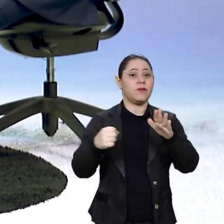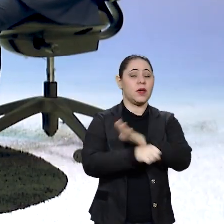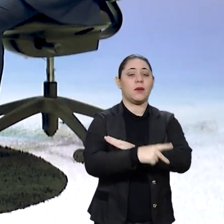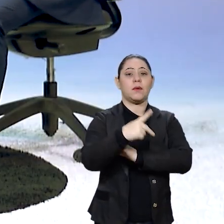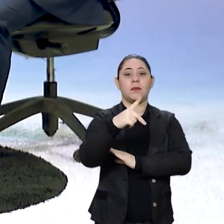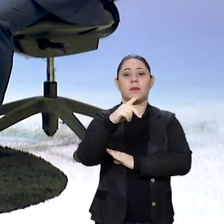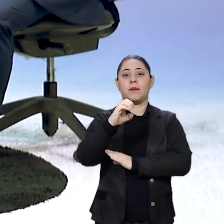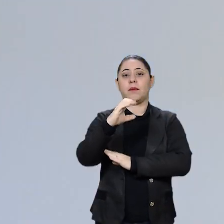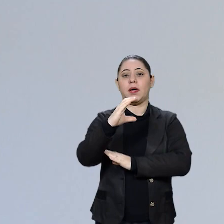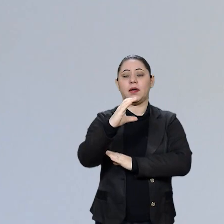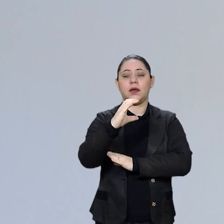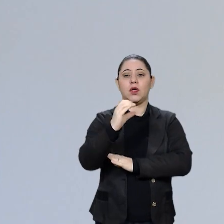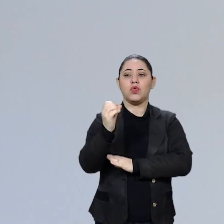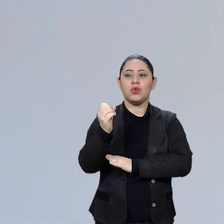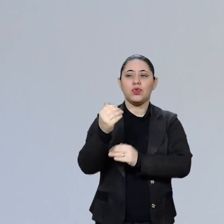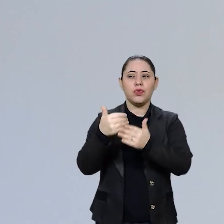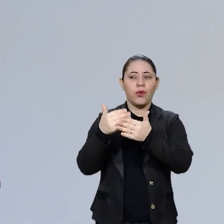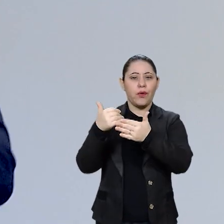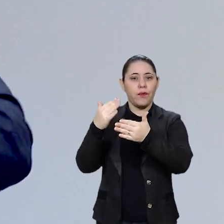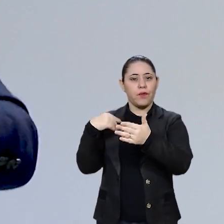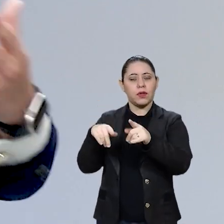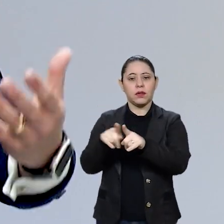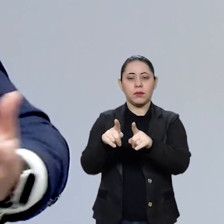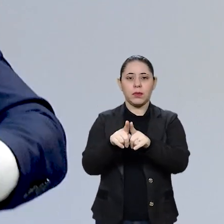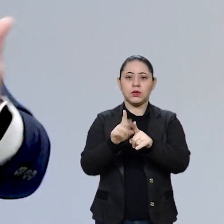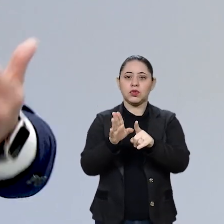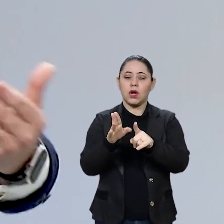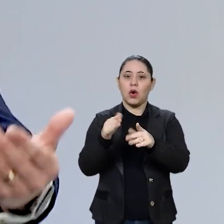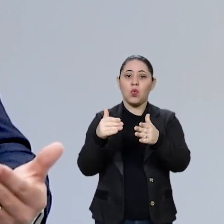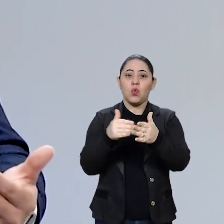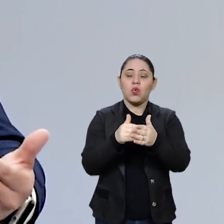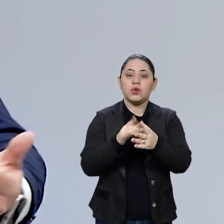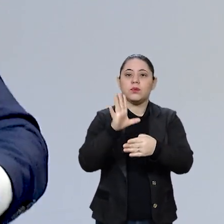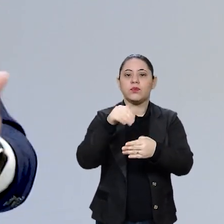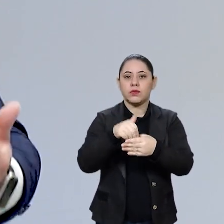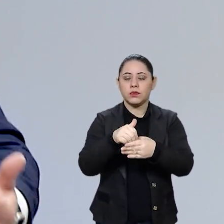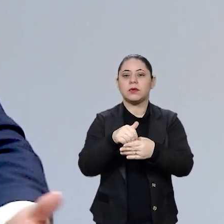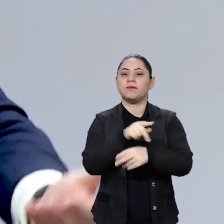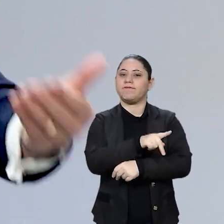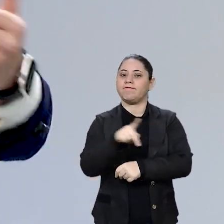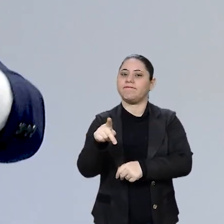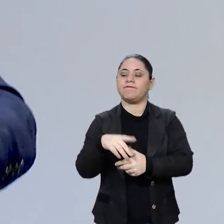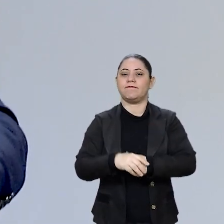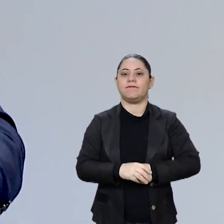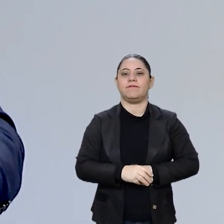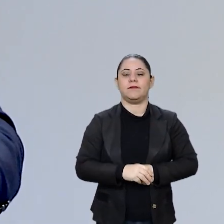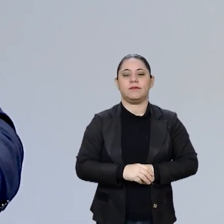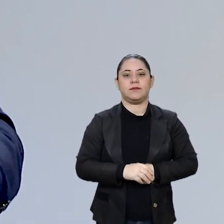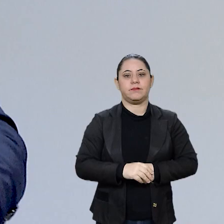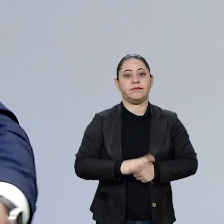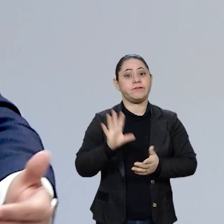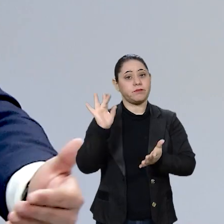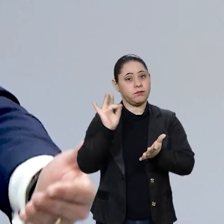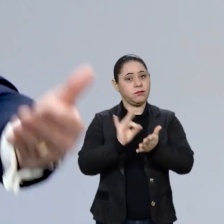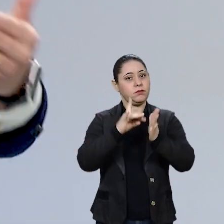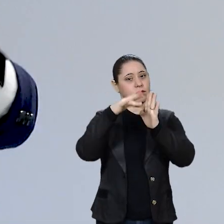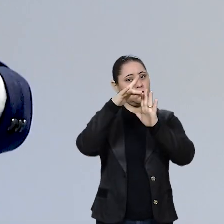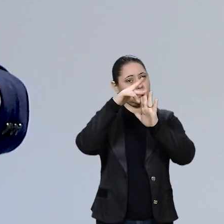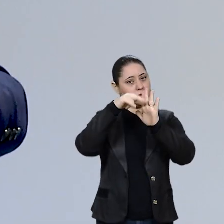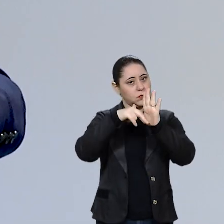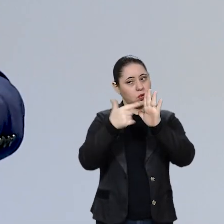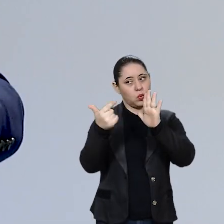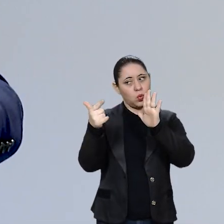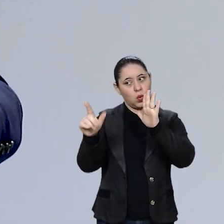eleição presidencial. Na verdade, essas regras elas já vêm de outras campanhas, ela está prevista ali no Código Eleitoral,